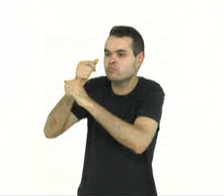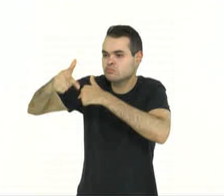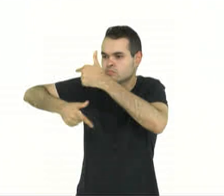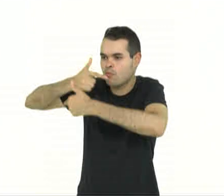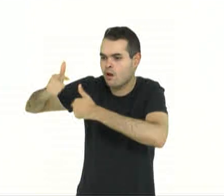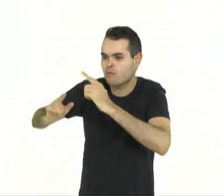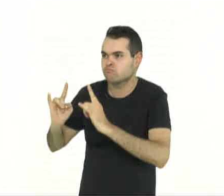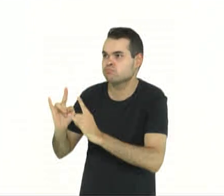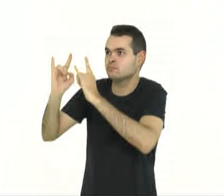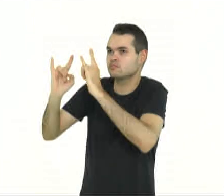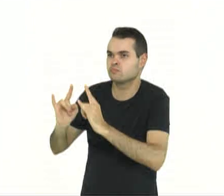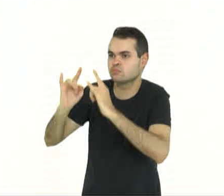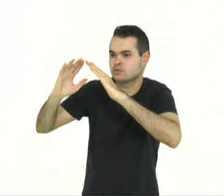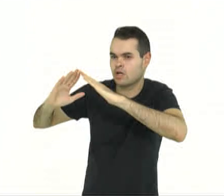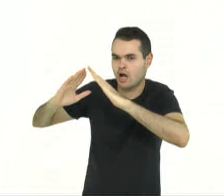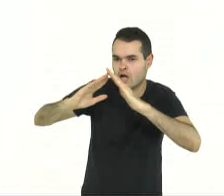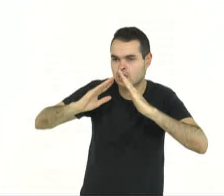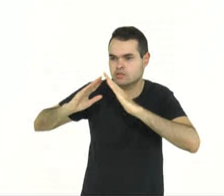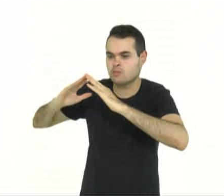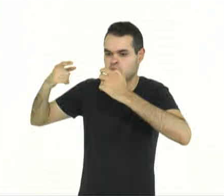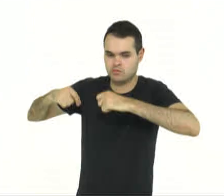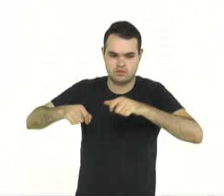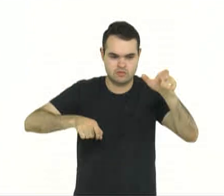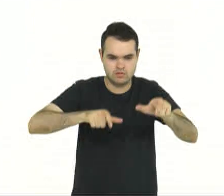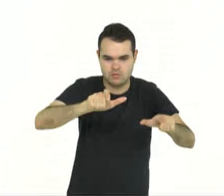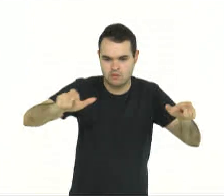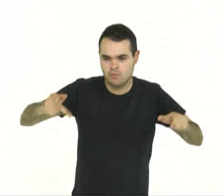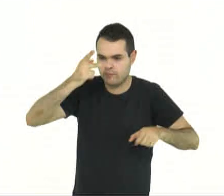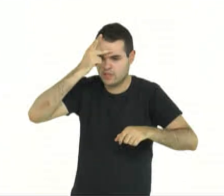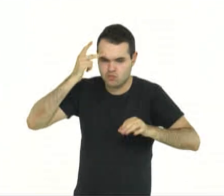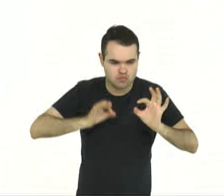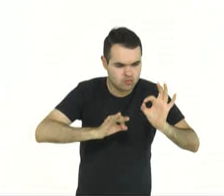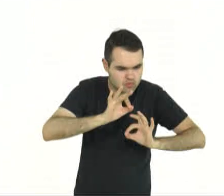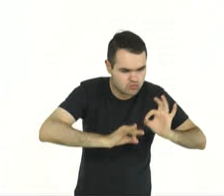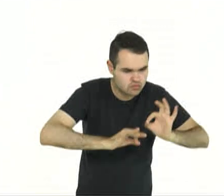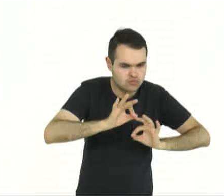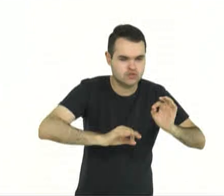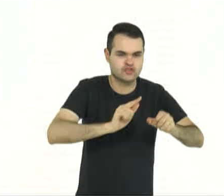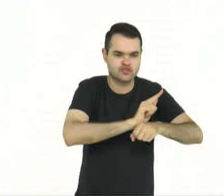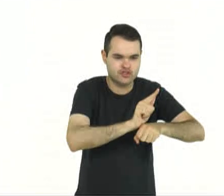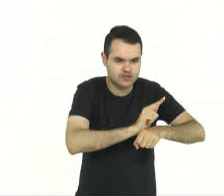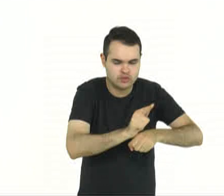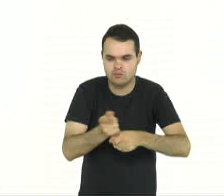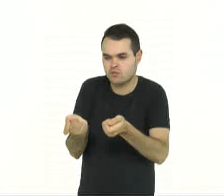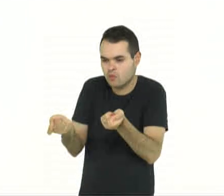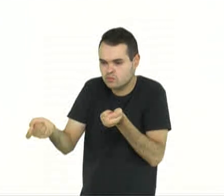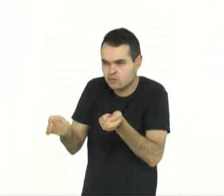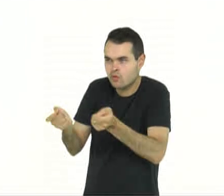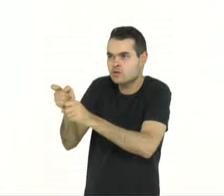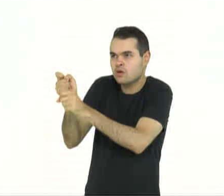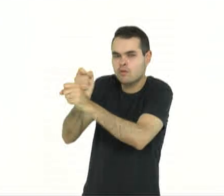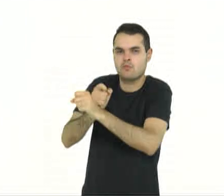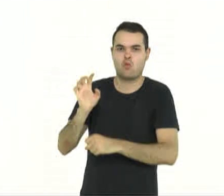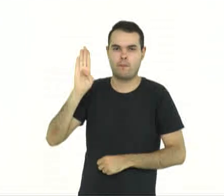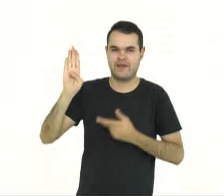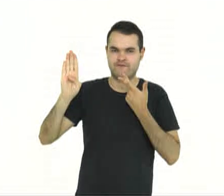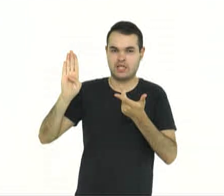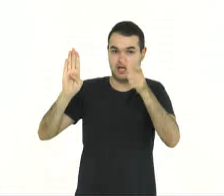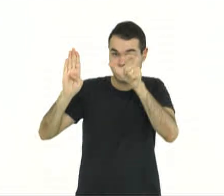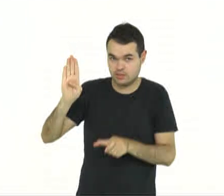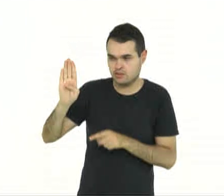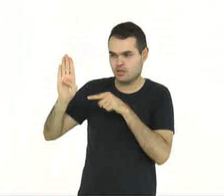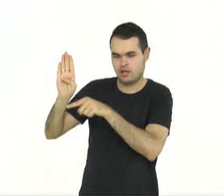Creio que vão necessitar de gente para projetos, gestão e controle de obras. O estudante B já diz assim: